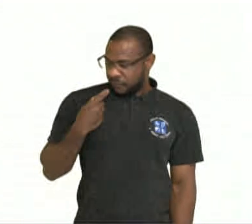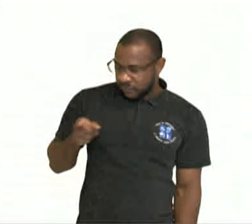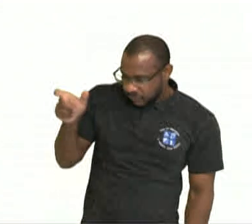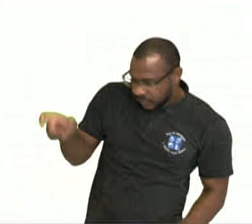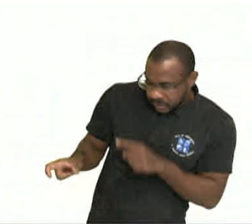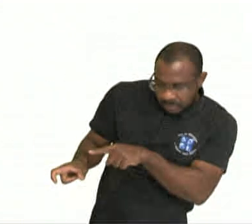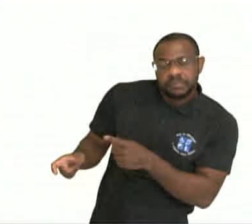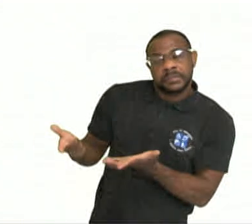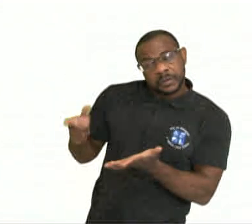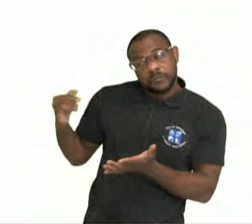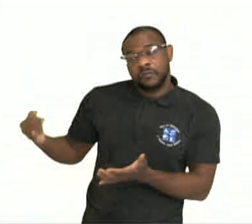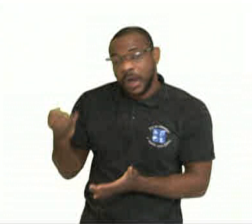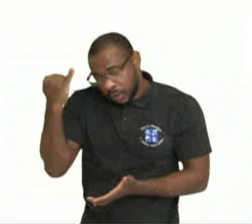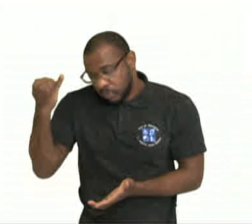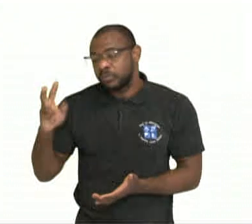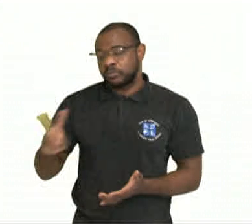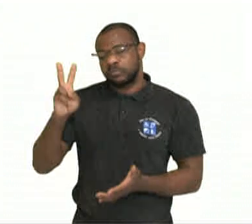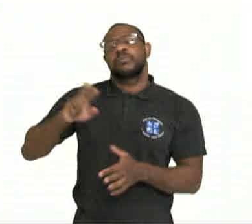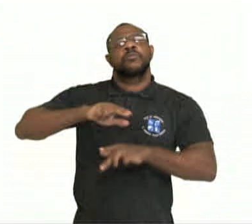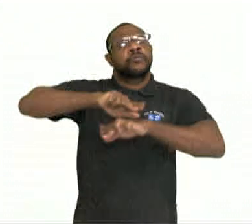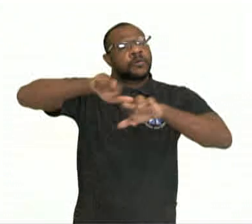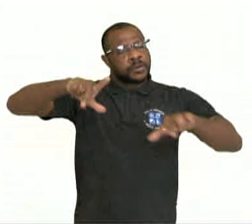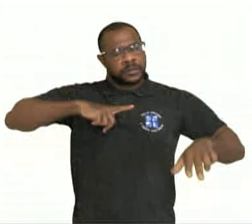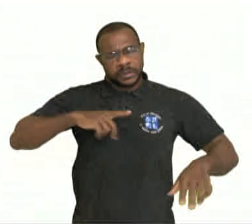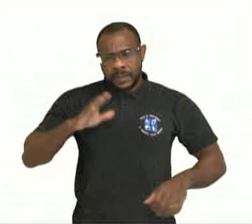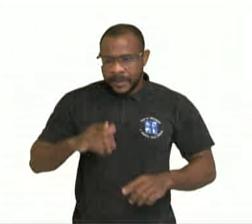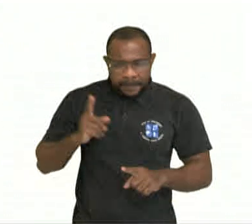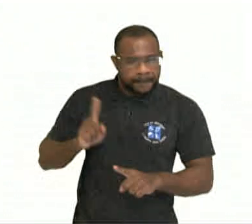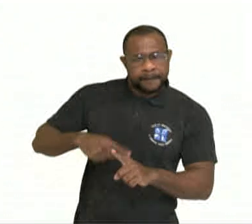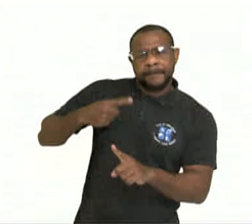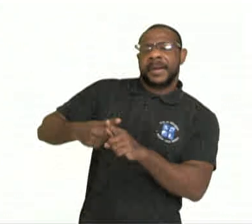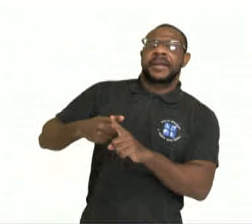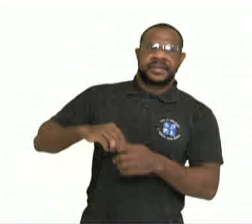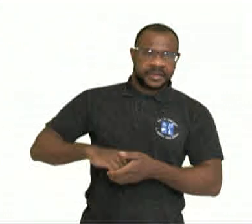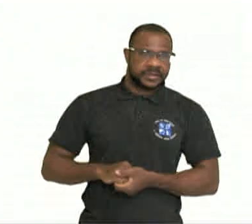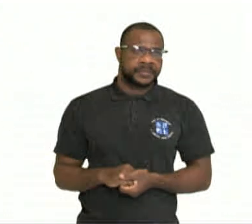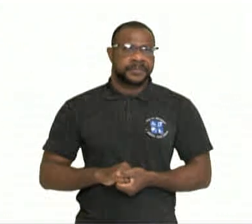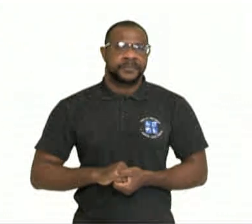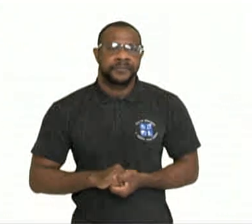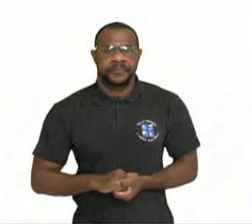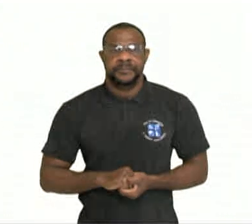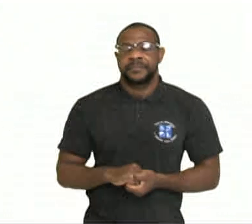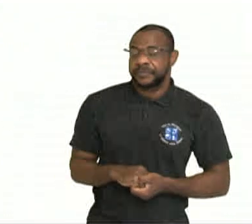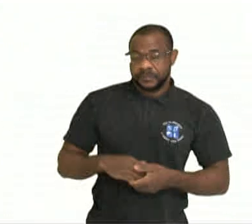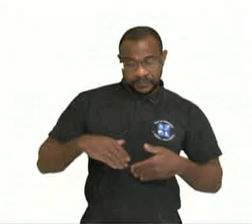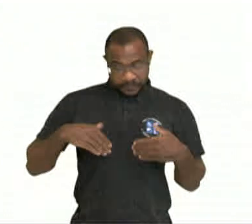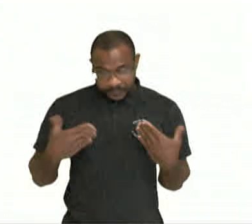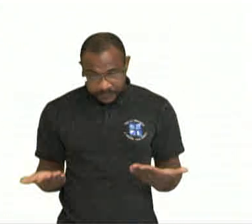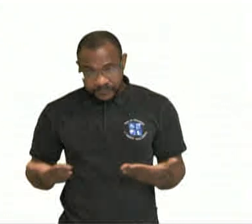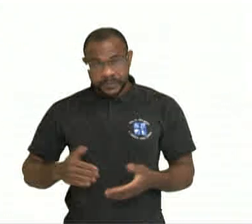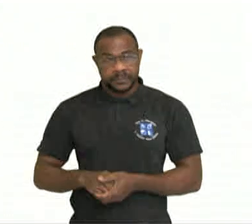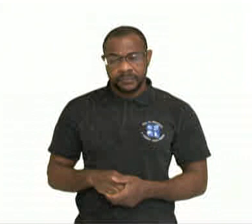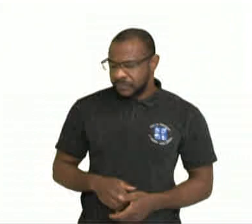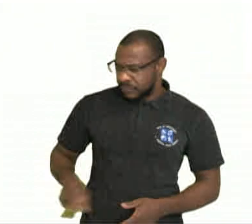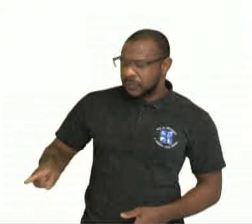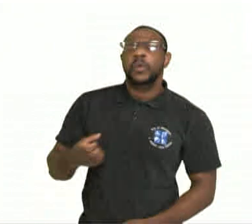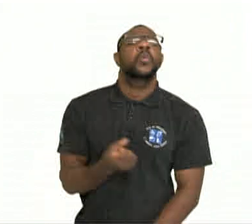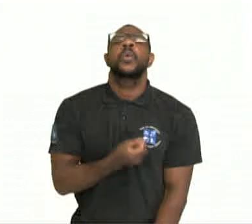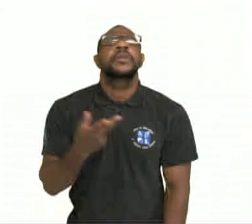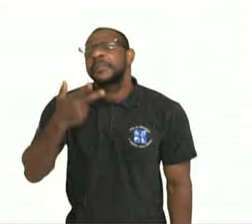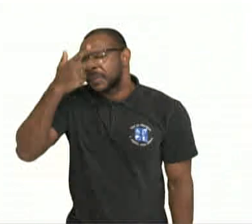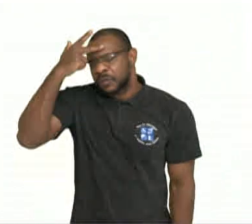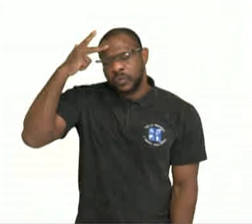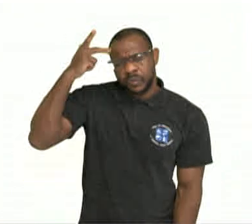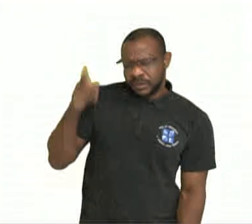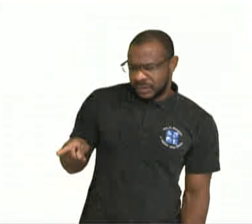há valores muito mais importantes do que os que aparecem no cabeçalho das folhas de teste. Quantas pessoas além de